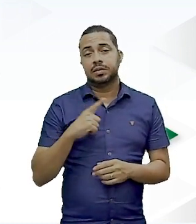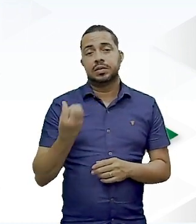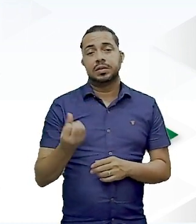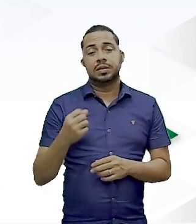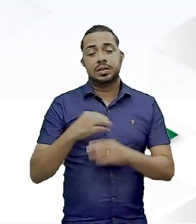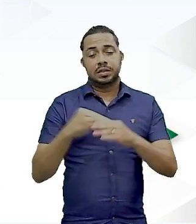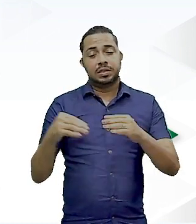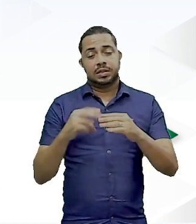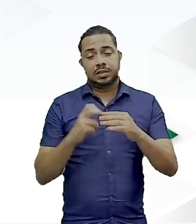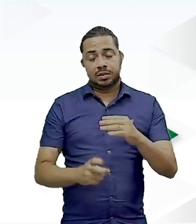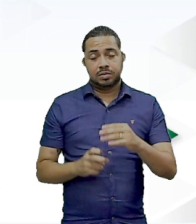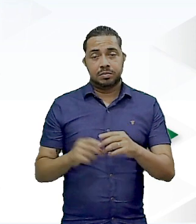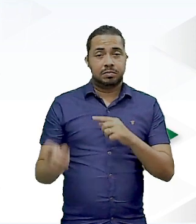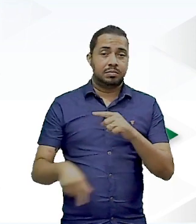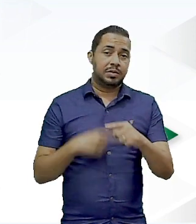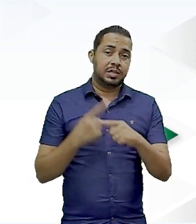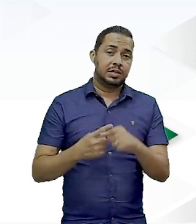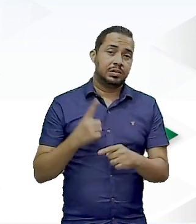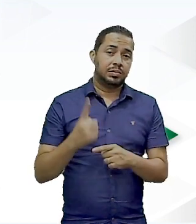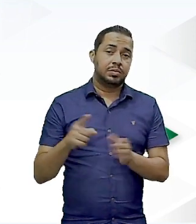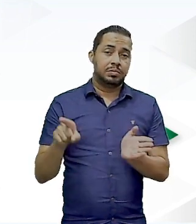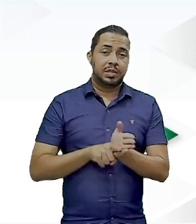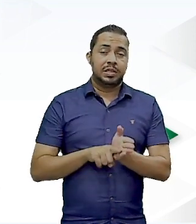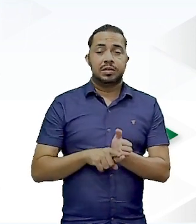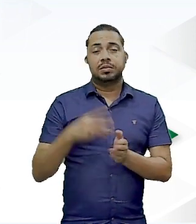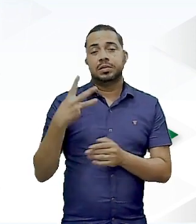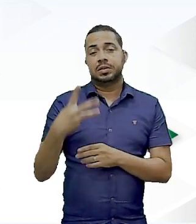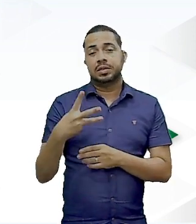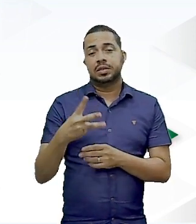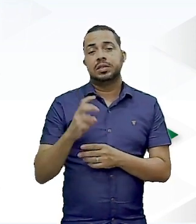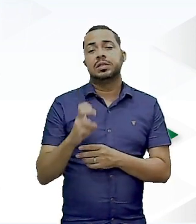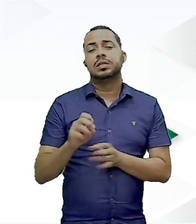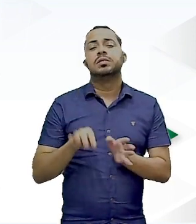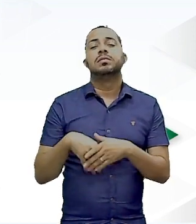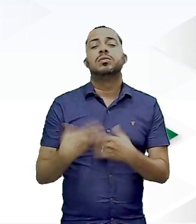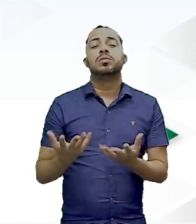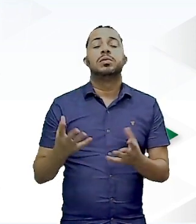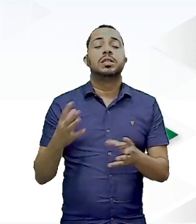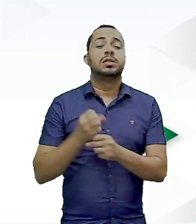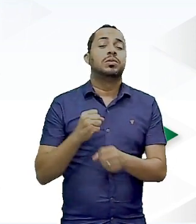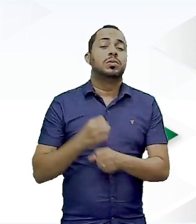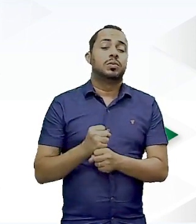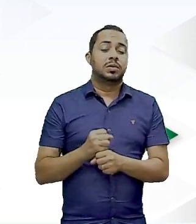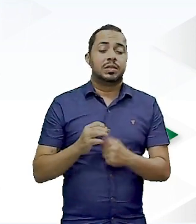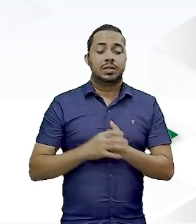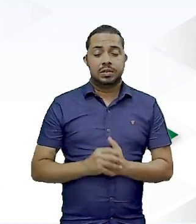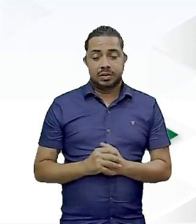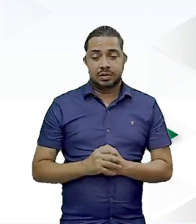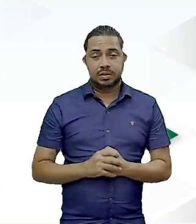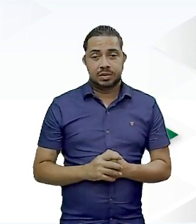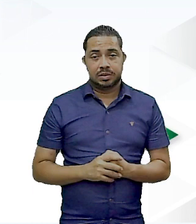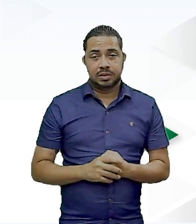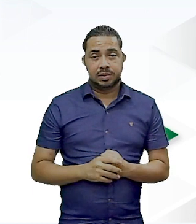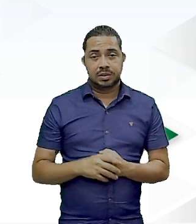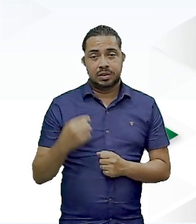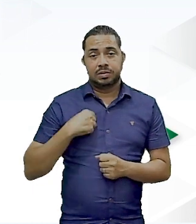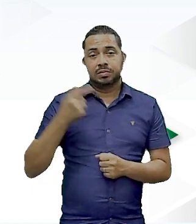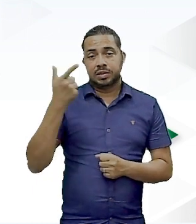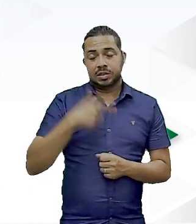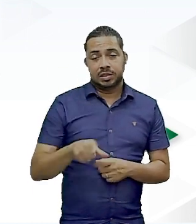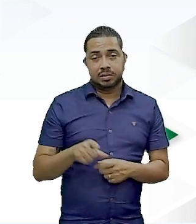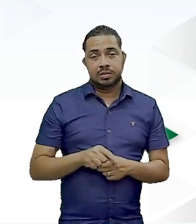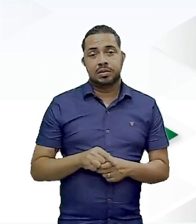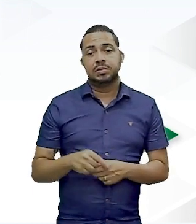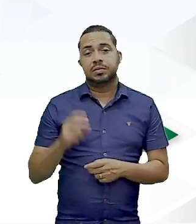quintos mais um quinto menos 3 quintos. Como é que fica essa continha? Vem comigo, ó. Eu vou repetir